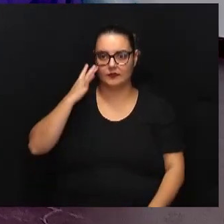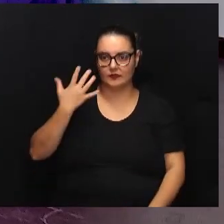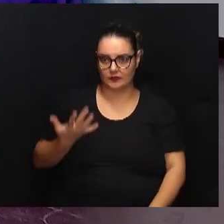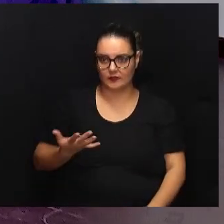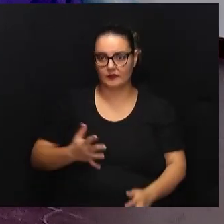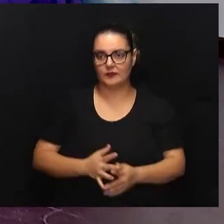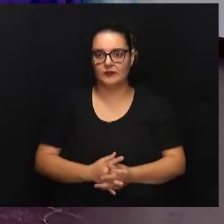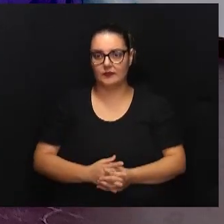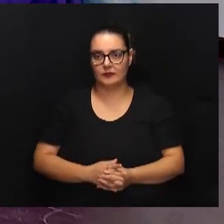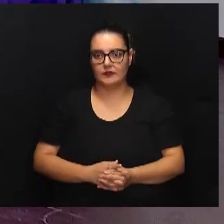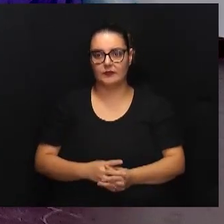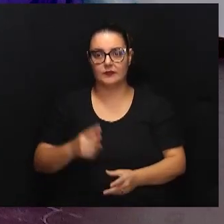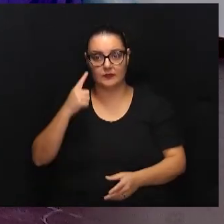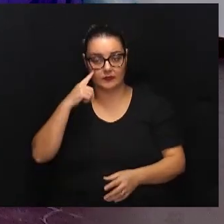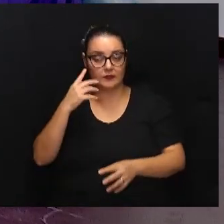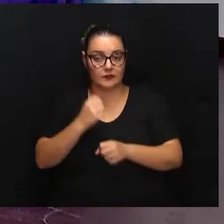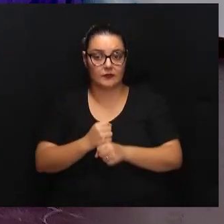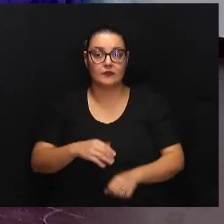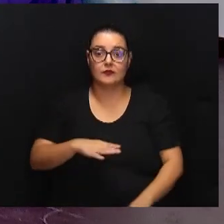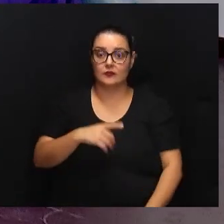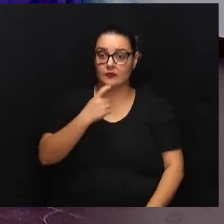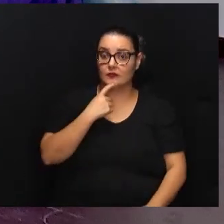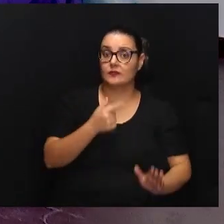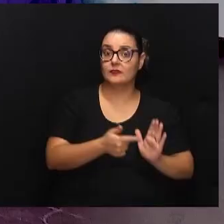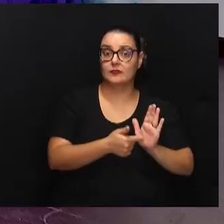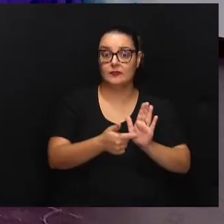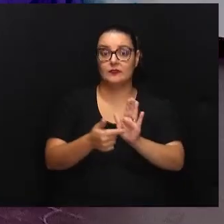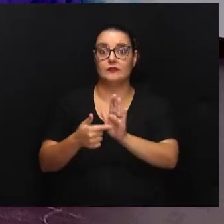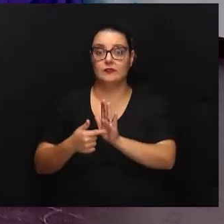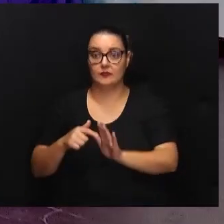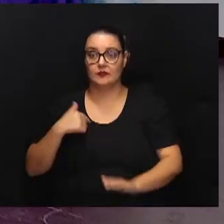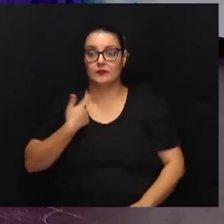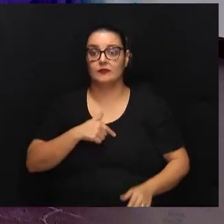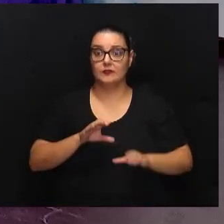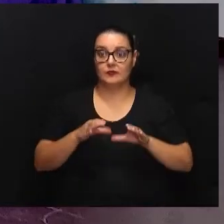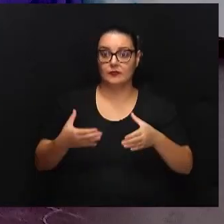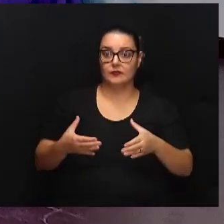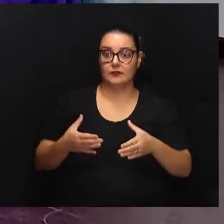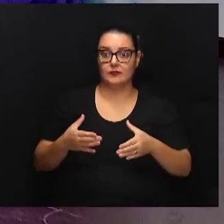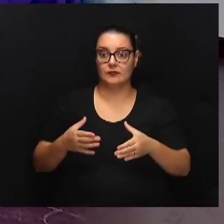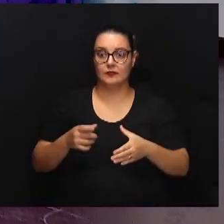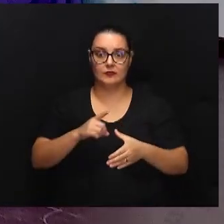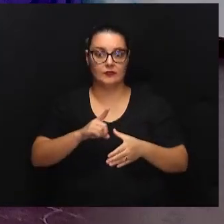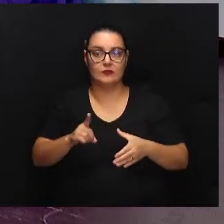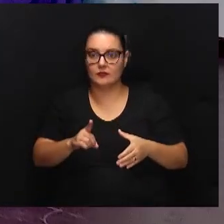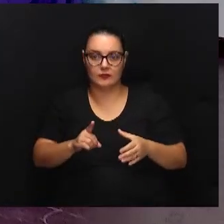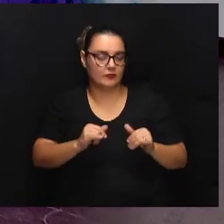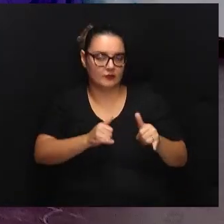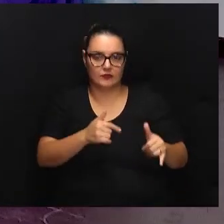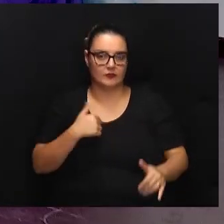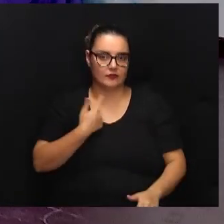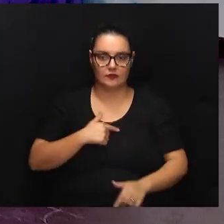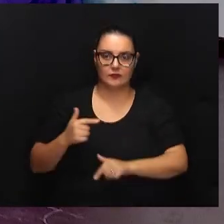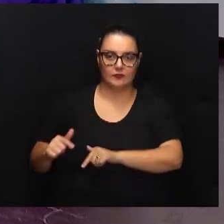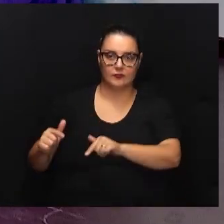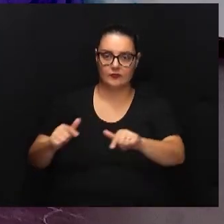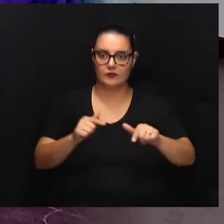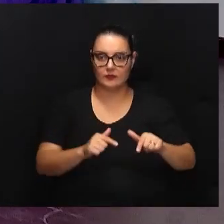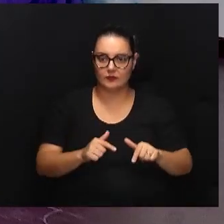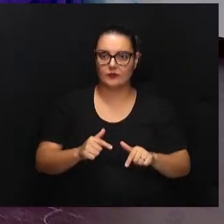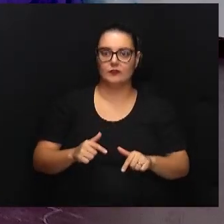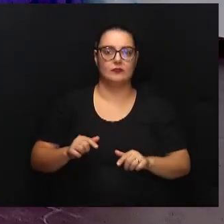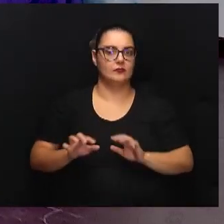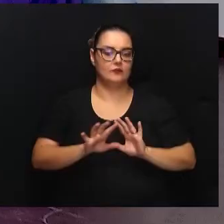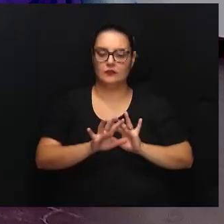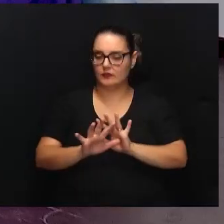gente esteja aqui hoje, eu acho que, em linhas gerais, porque Campinas também tem demonstrado que a nossa comunidade não vai abrir mão dos nossos